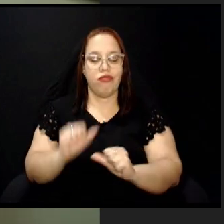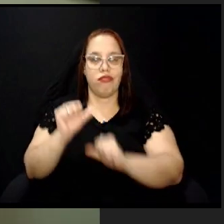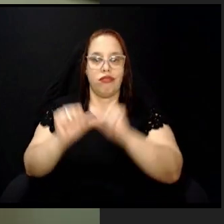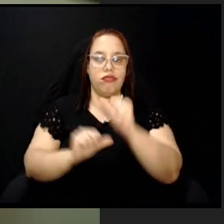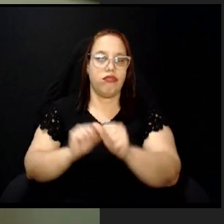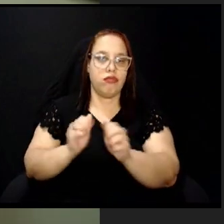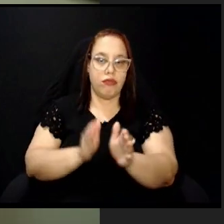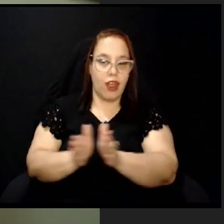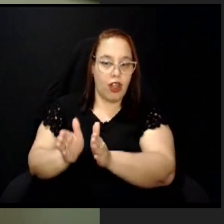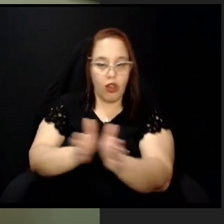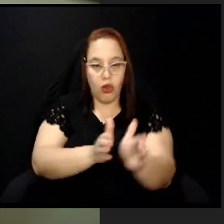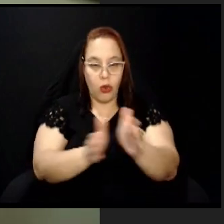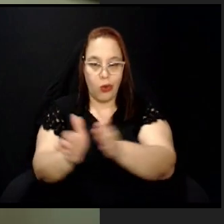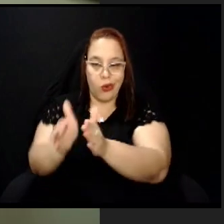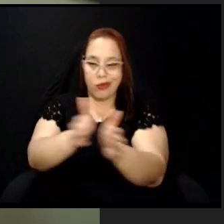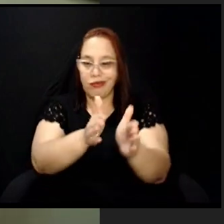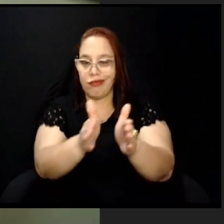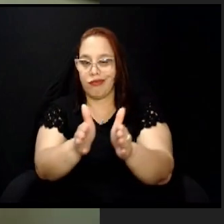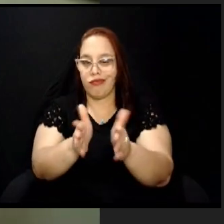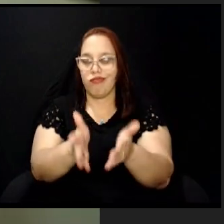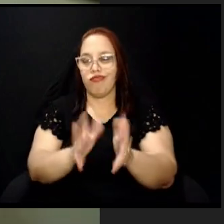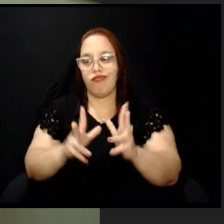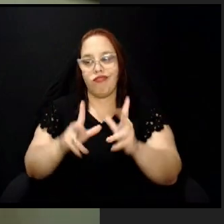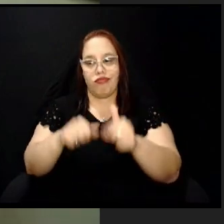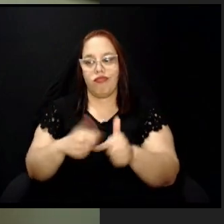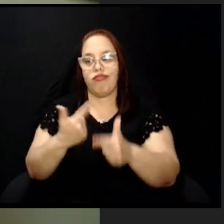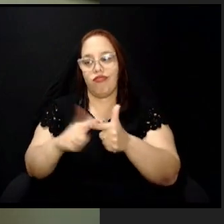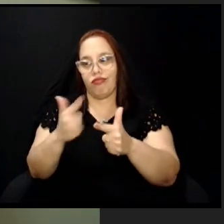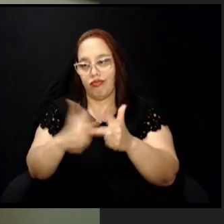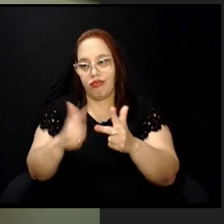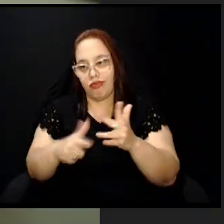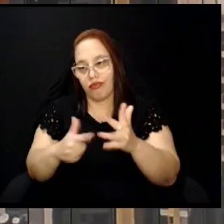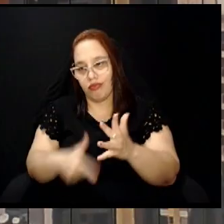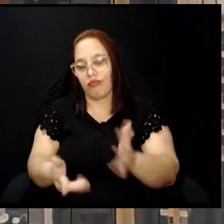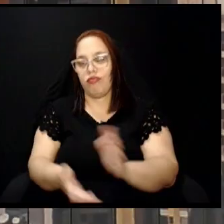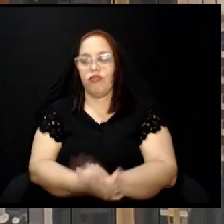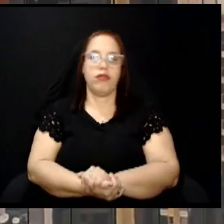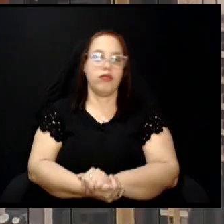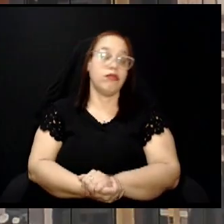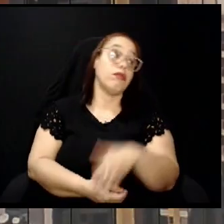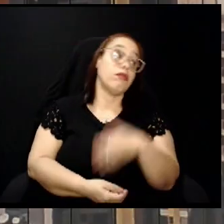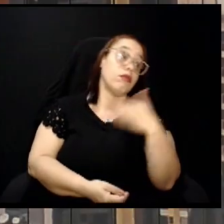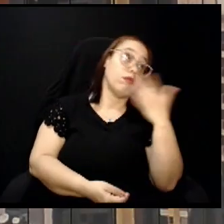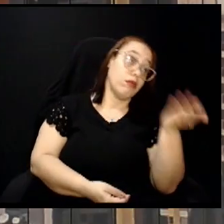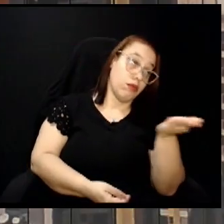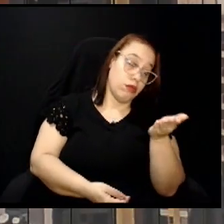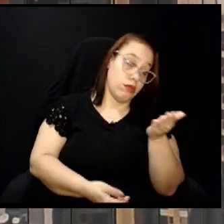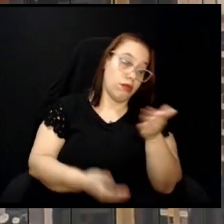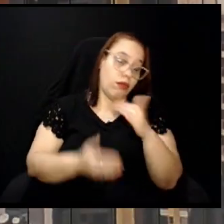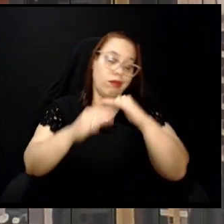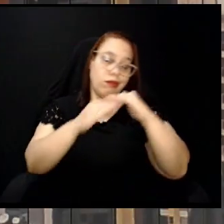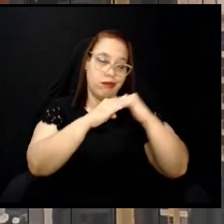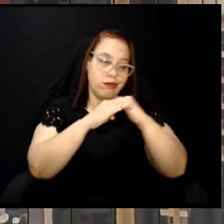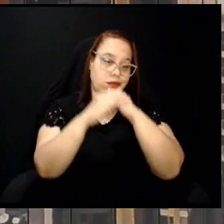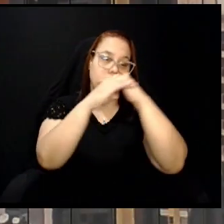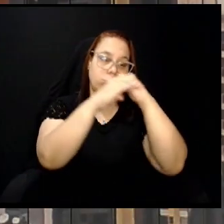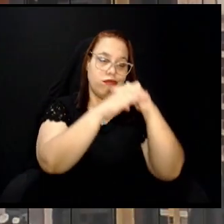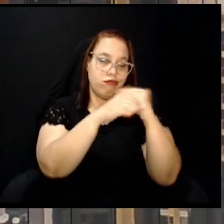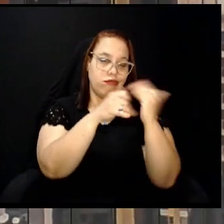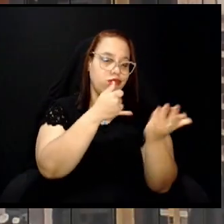nessa mudança de rota deles e levar a todo o resto dos problemas aí. Ou seja, o nosso equilíbrio delicado,